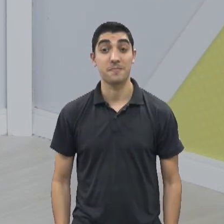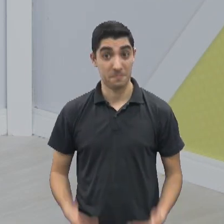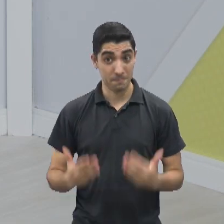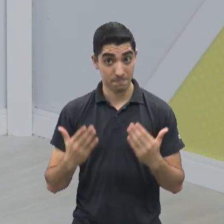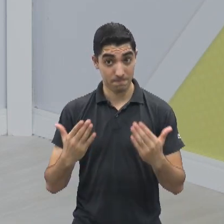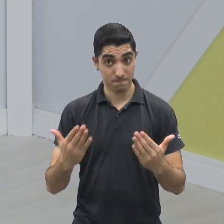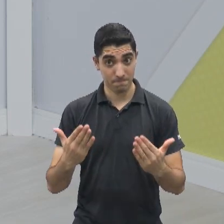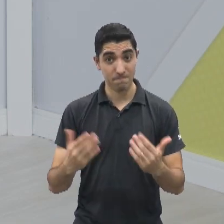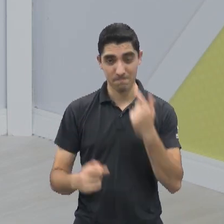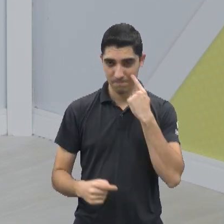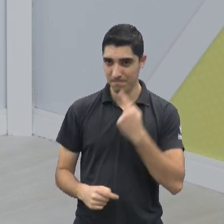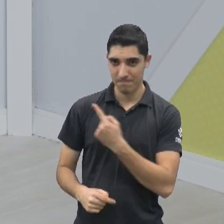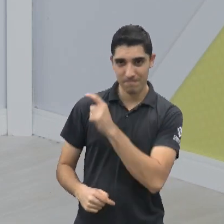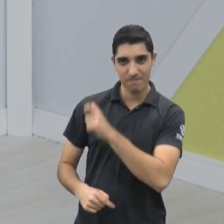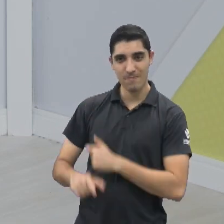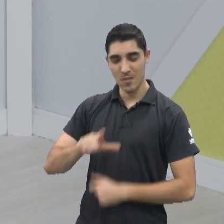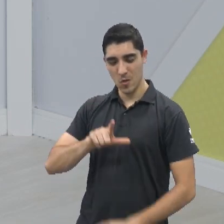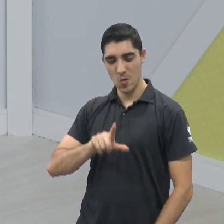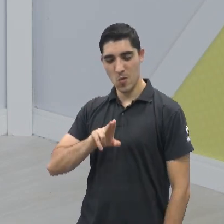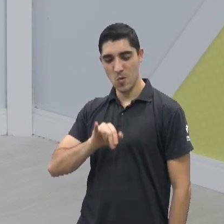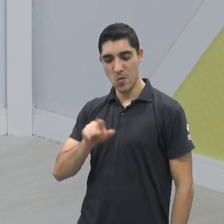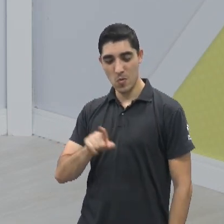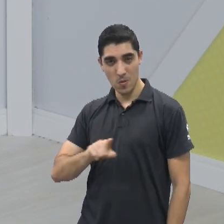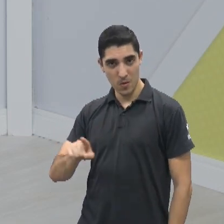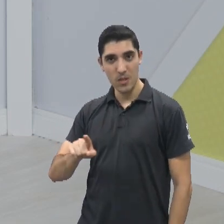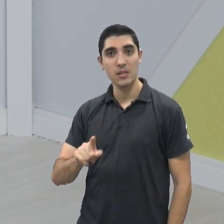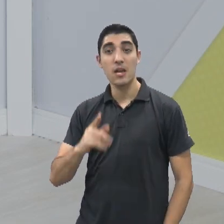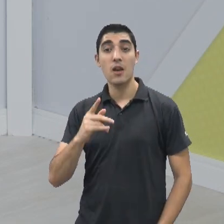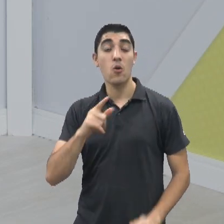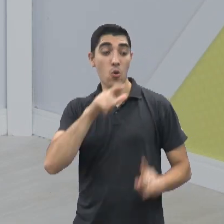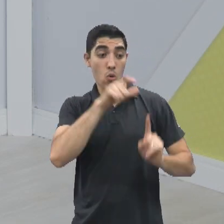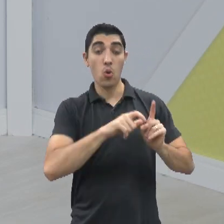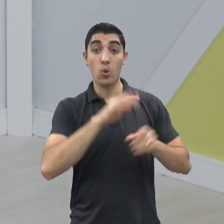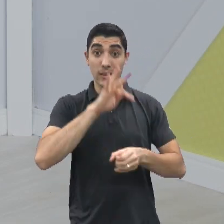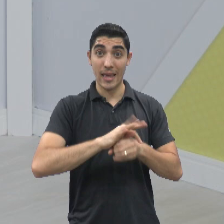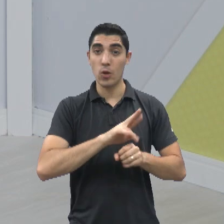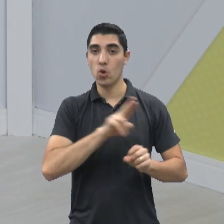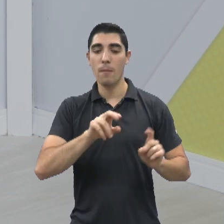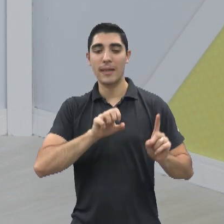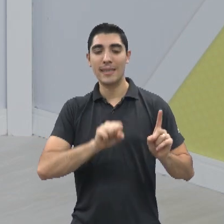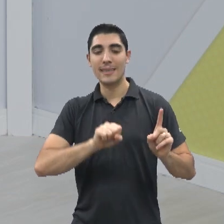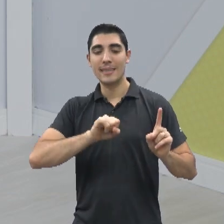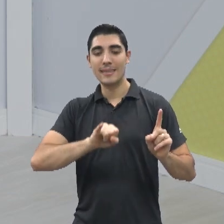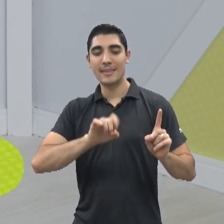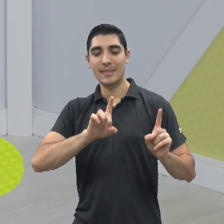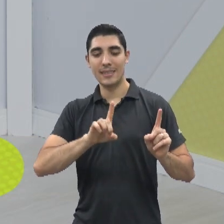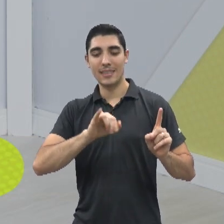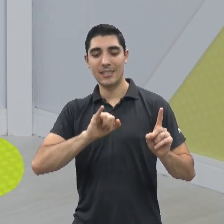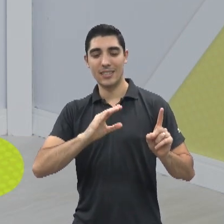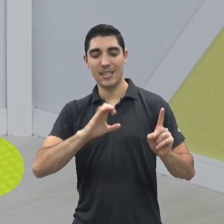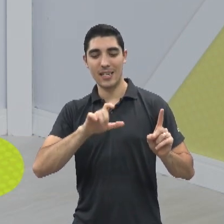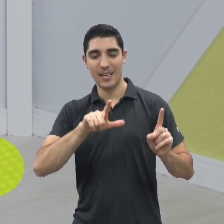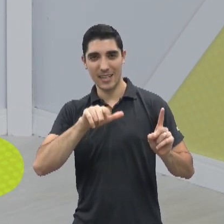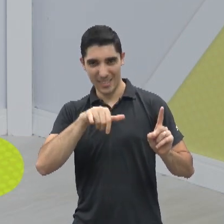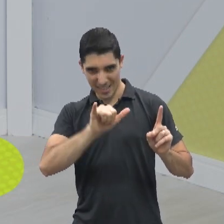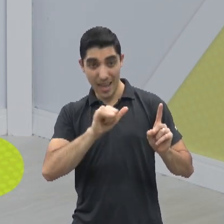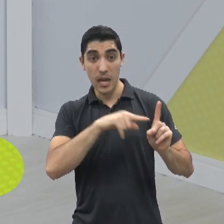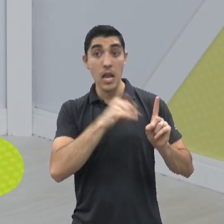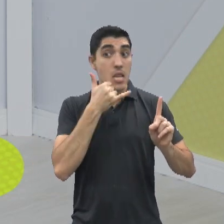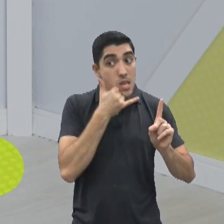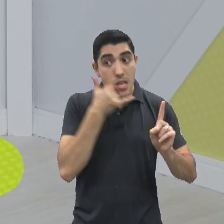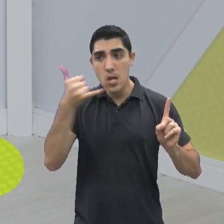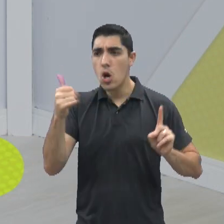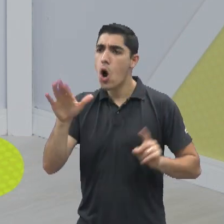o Luiz Gustavo falando, foi o Sid Clay, né, que ligou para ele, falou assim, vem fazer parte. Ele estava com um outro time já engatilhado, mas ele falou assim, não, eu quero ir para